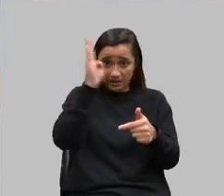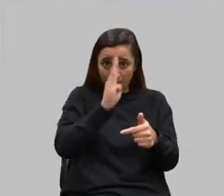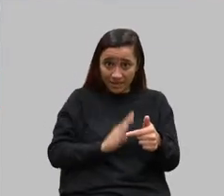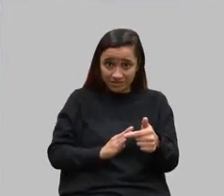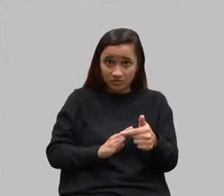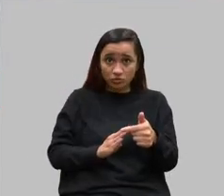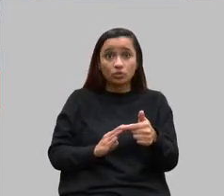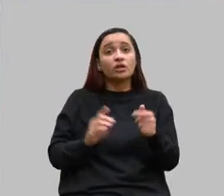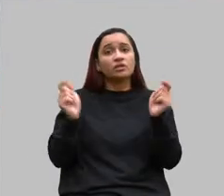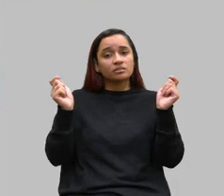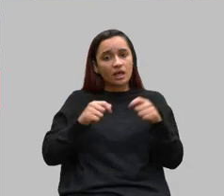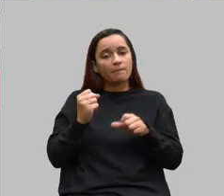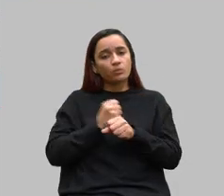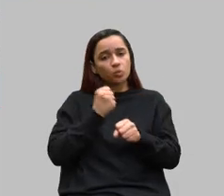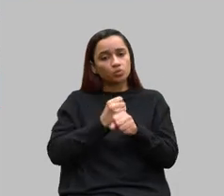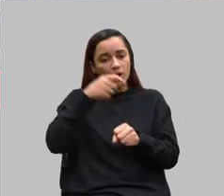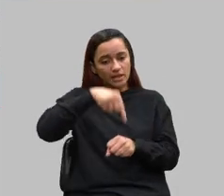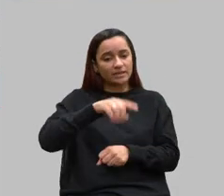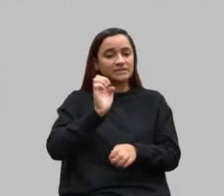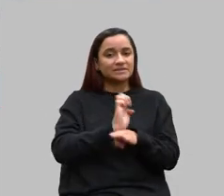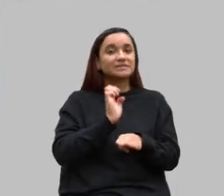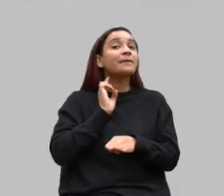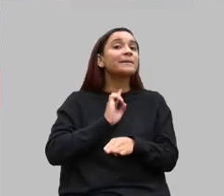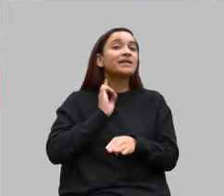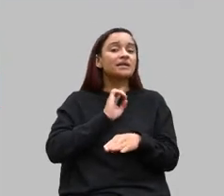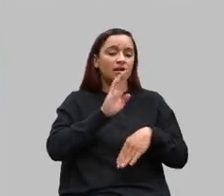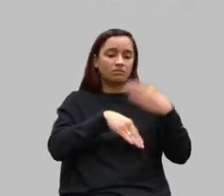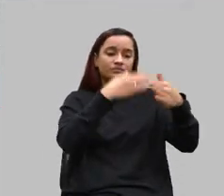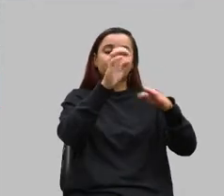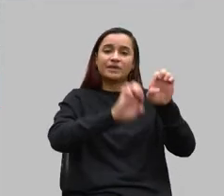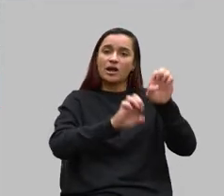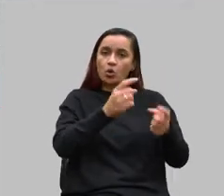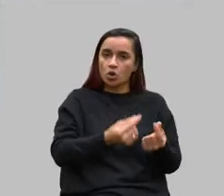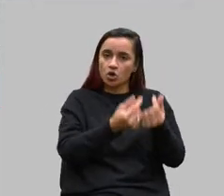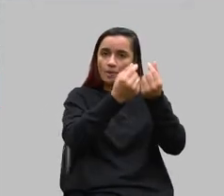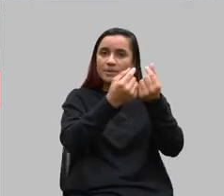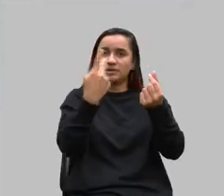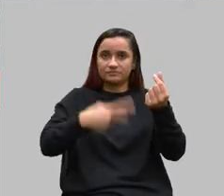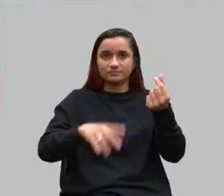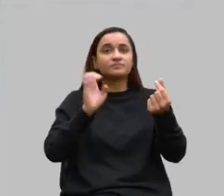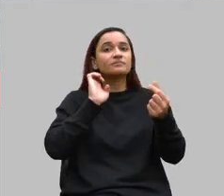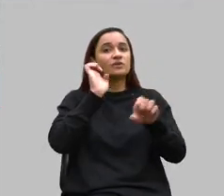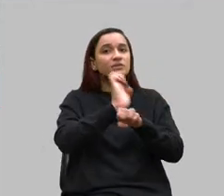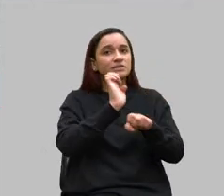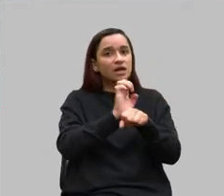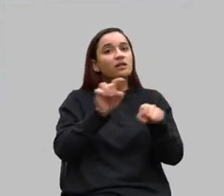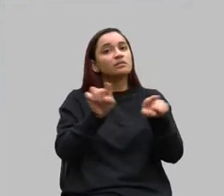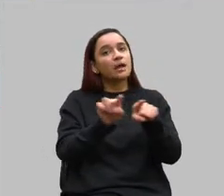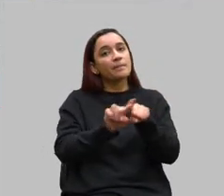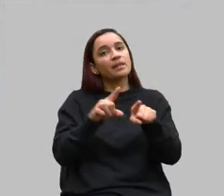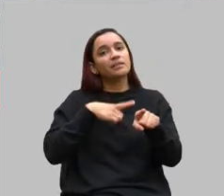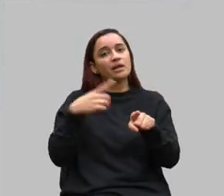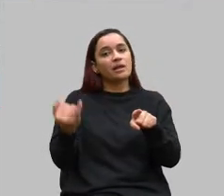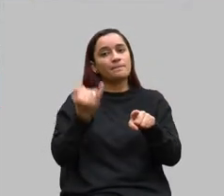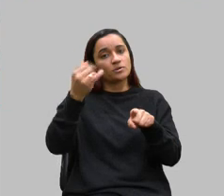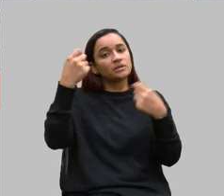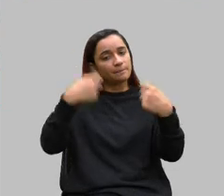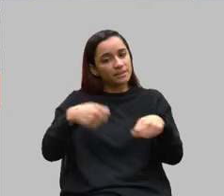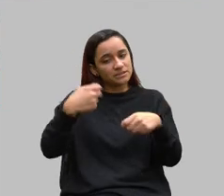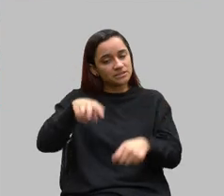Minas Gerais impulsionando a economia do Estado Eu acho que isso tem uma importância também que precisa ser ressaltada e lembrada